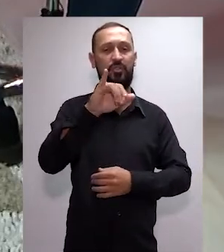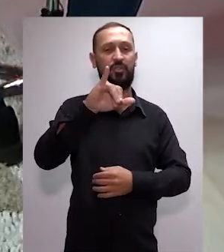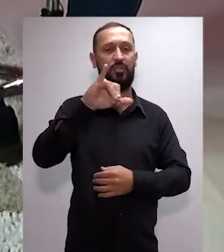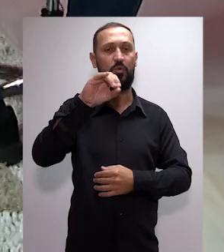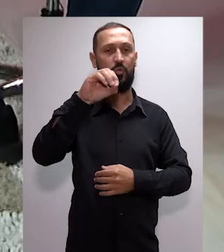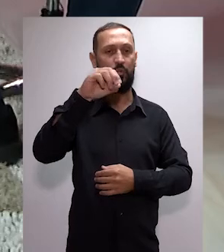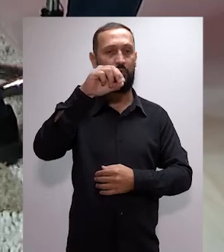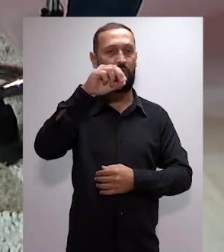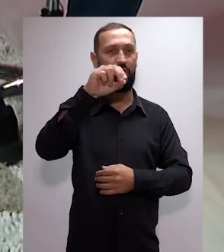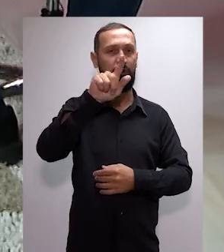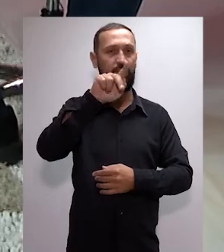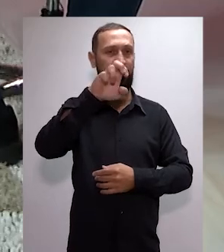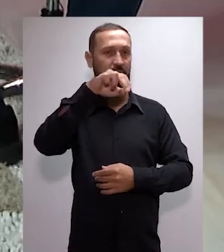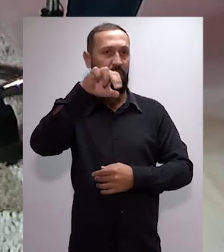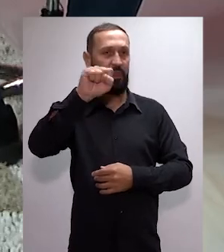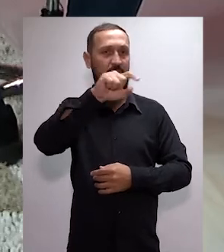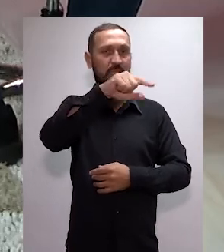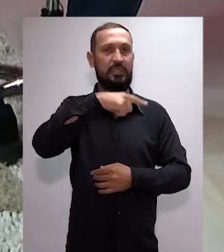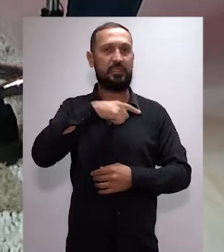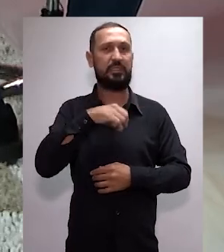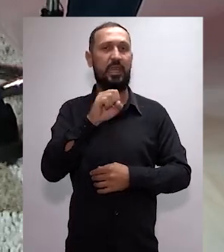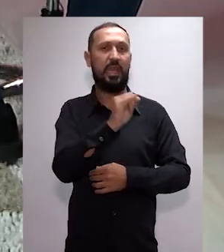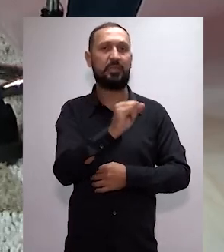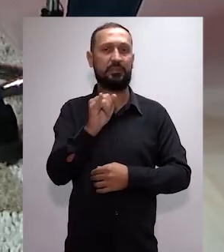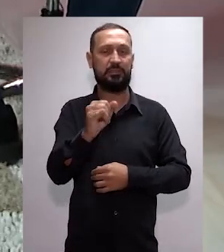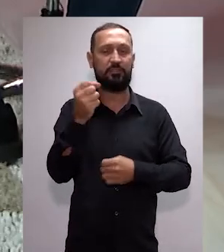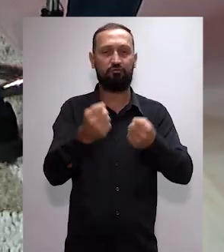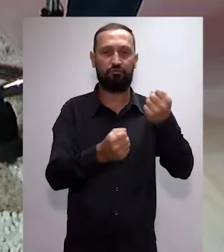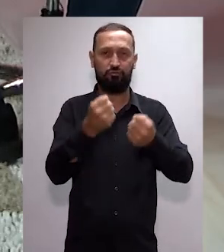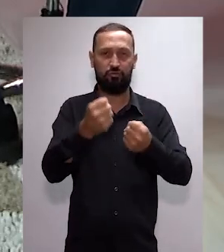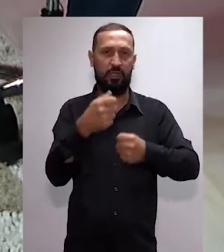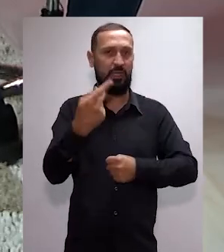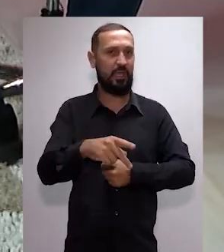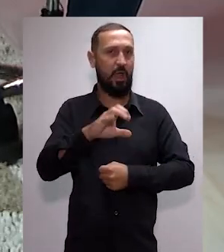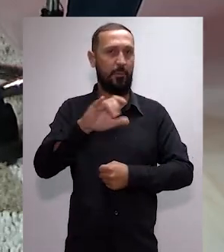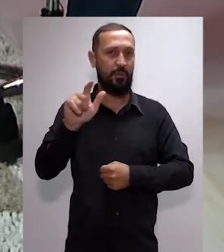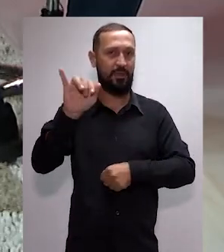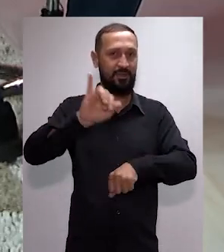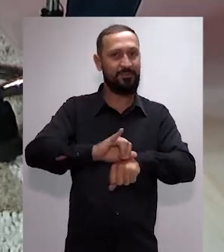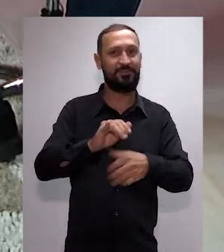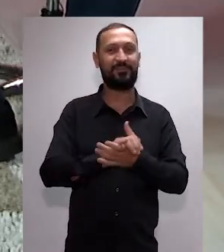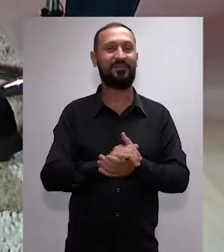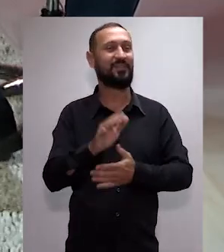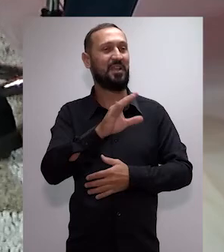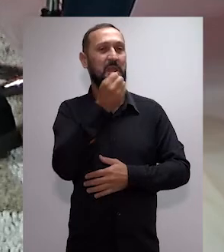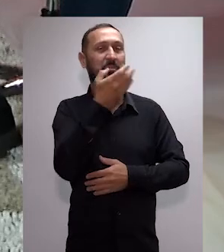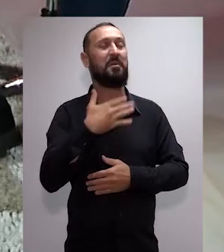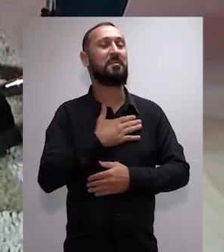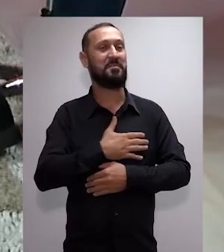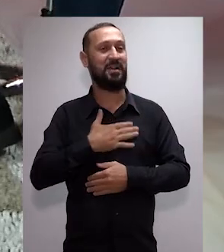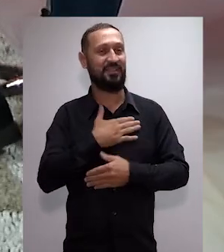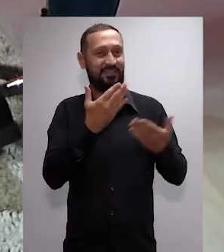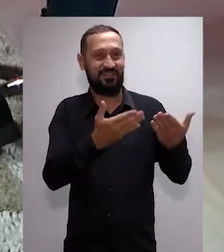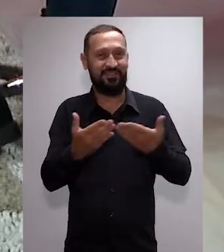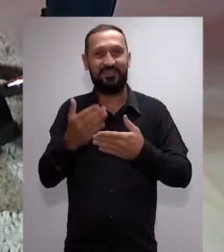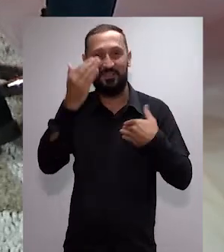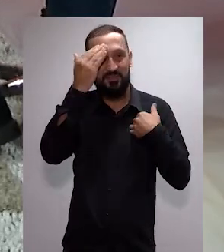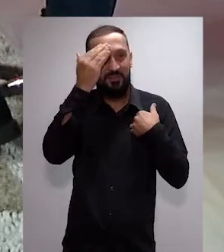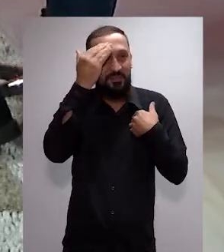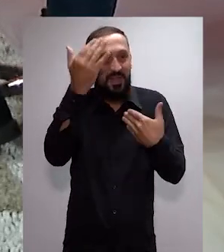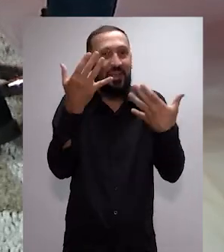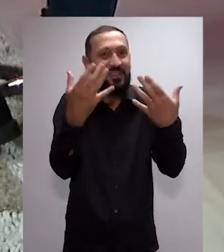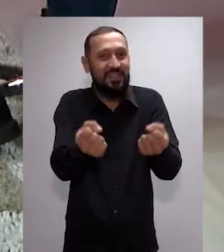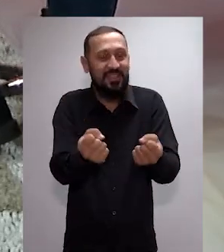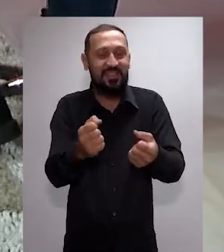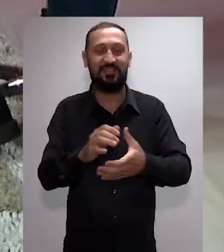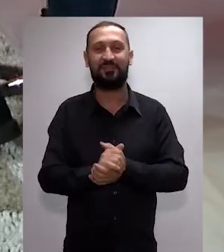Dionis Jorge, que é instrutor de trânsito aqui na capital. Seja bem-vindo, Dionis. É um prazer tê-lo aqui conosco. Obrigado